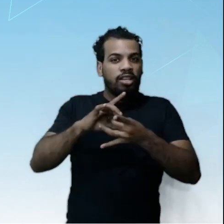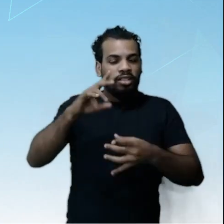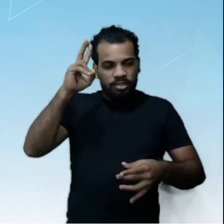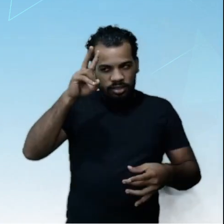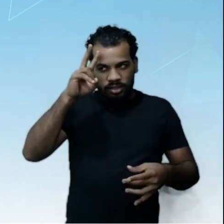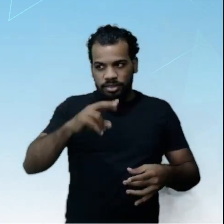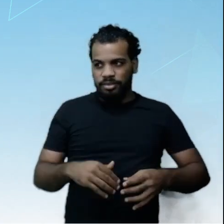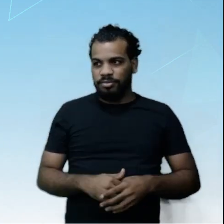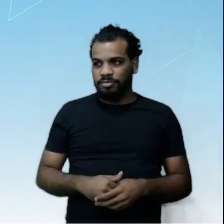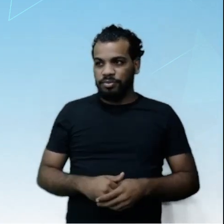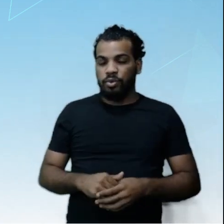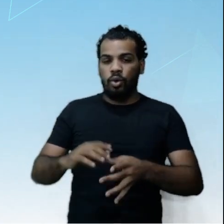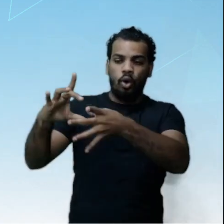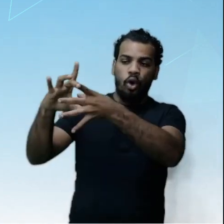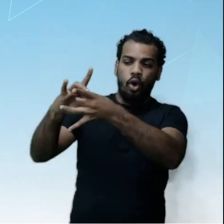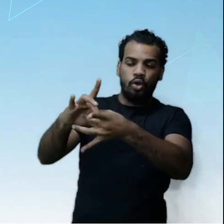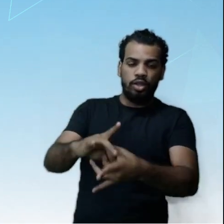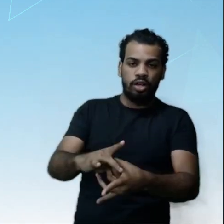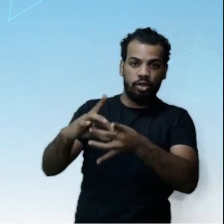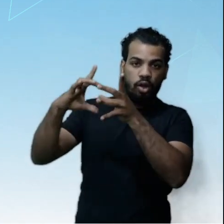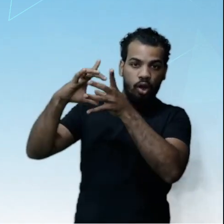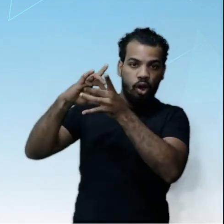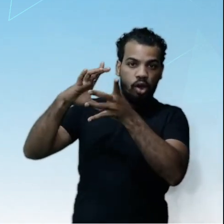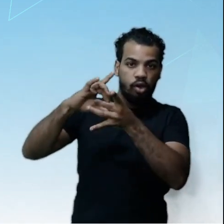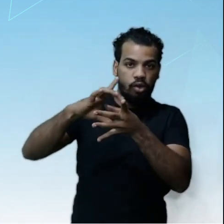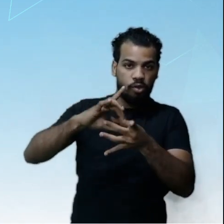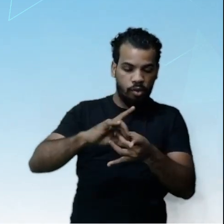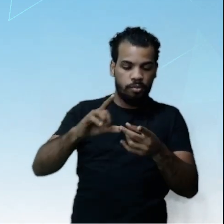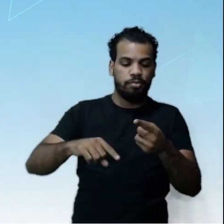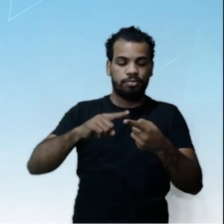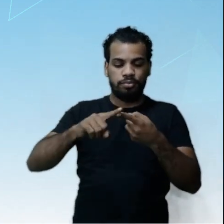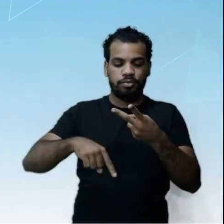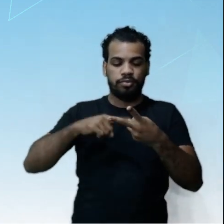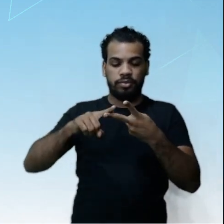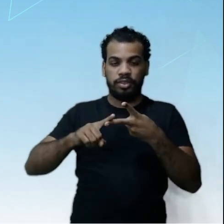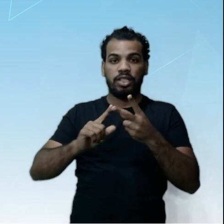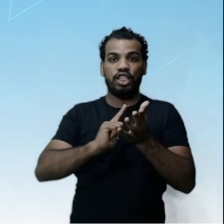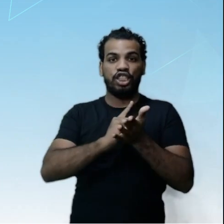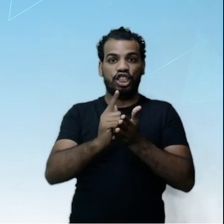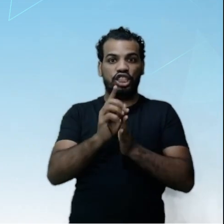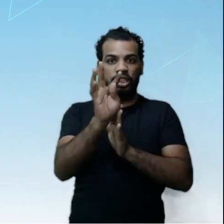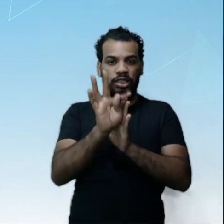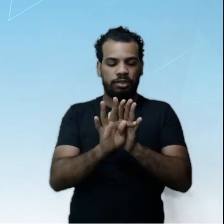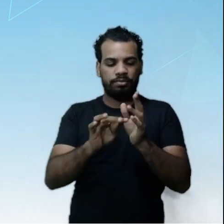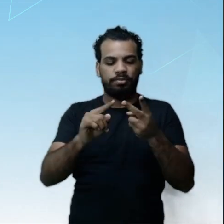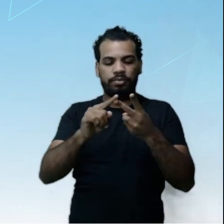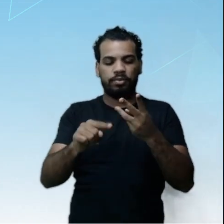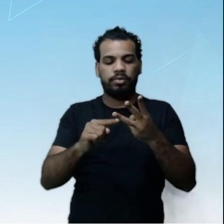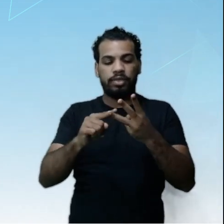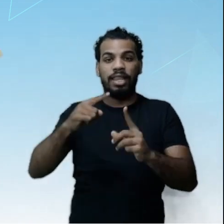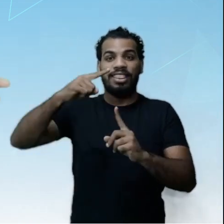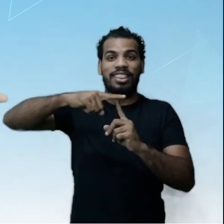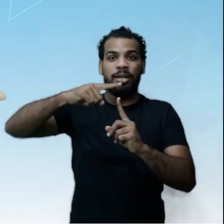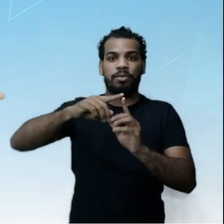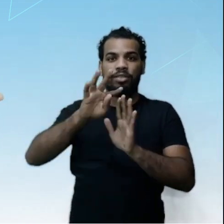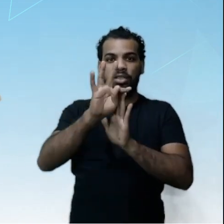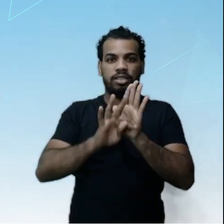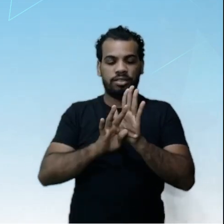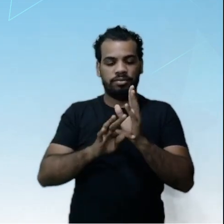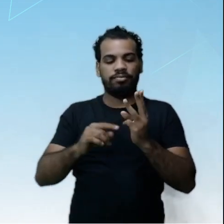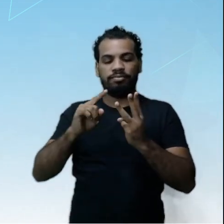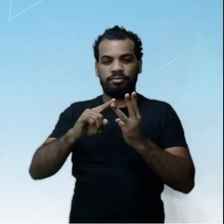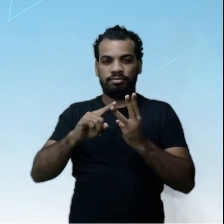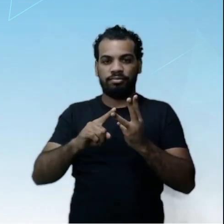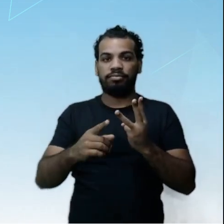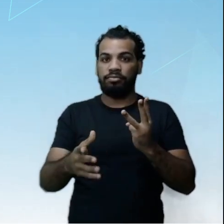aqui. Contexto, gênero textual, certo? Nós temos o tipo textual. Por curiosidade,